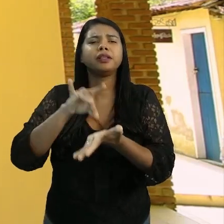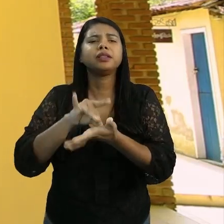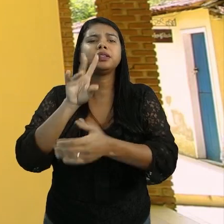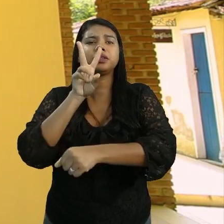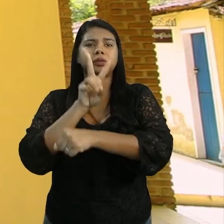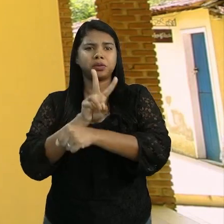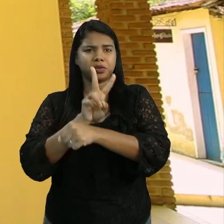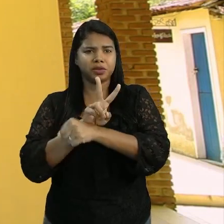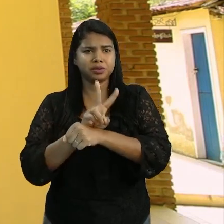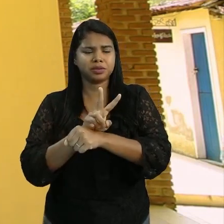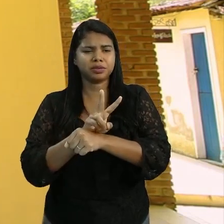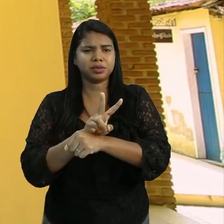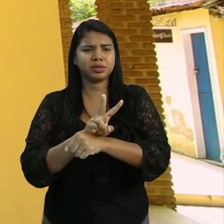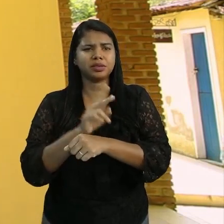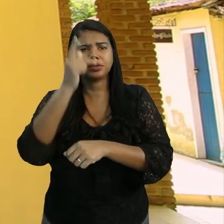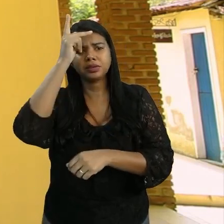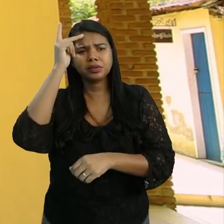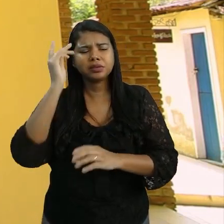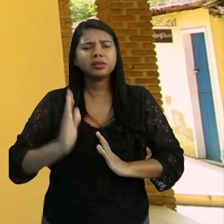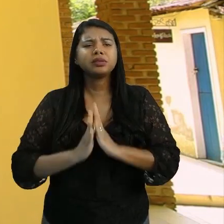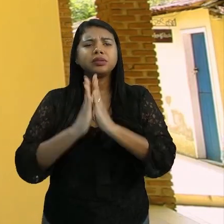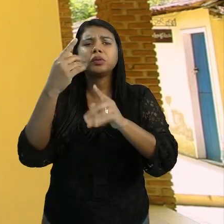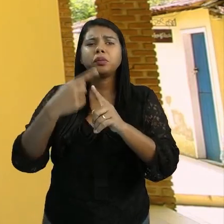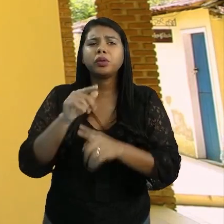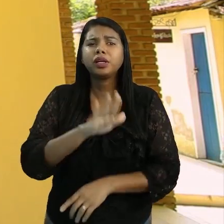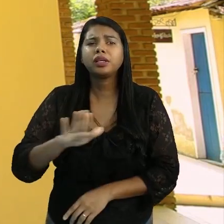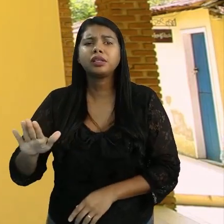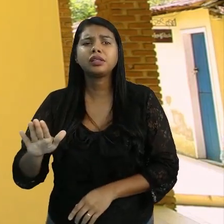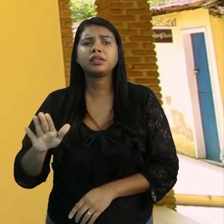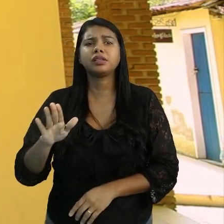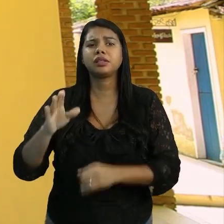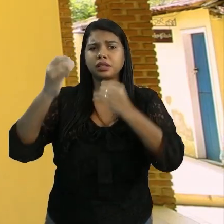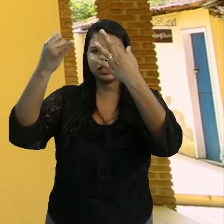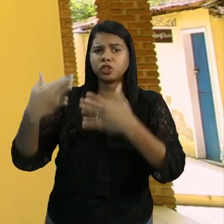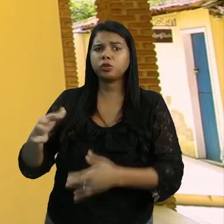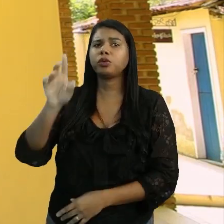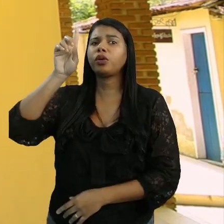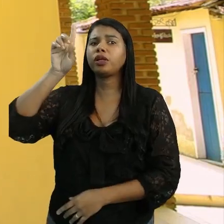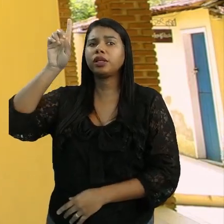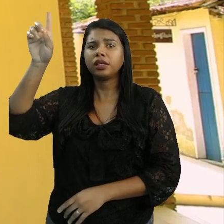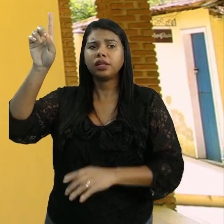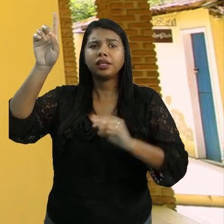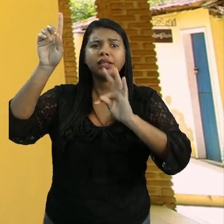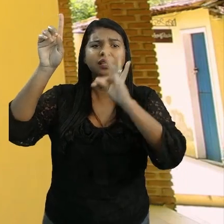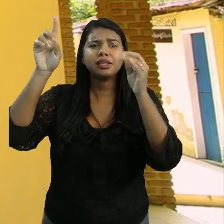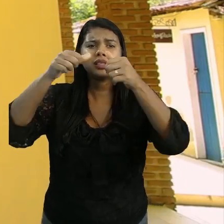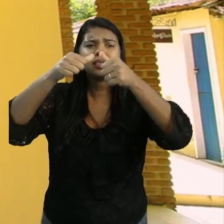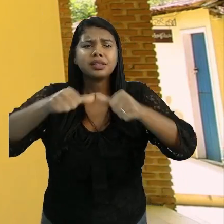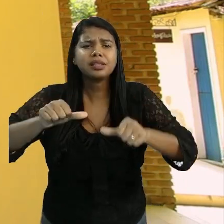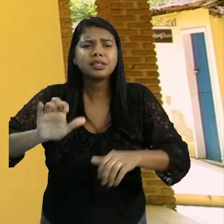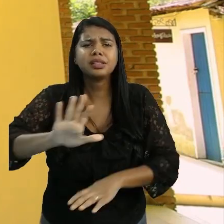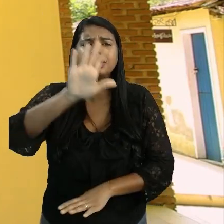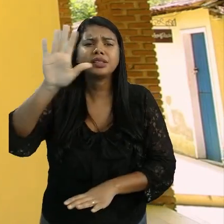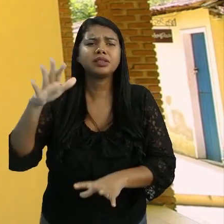no crepúsculo, que não era nem de dia nem de noite. Então Deus apareceu para honrar as